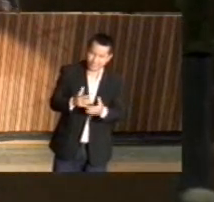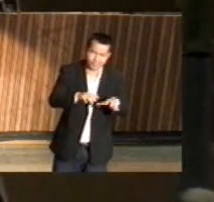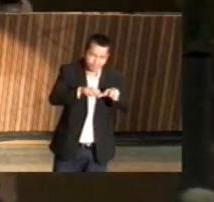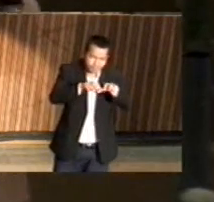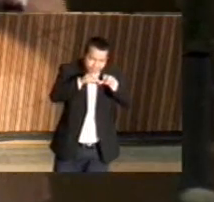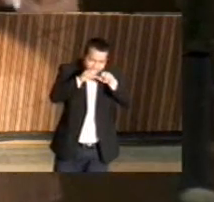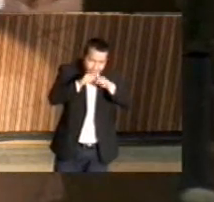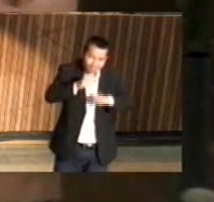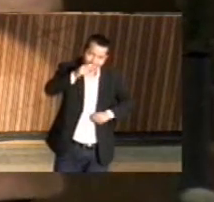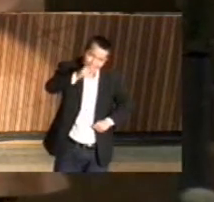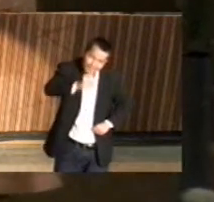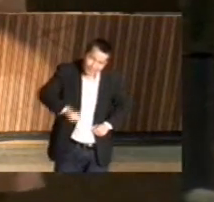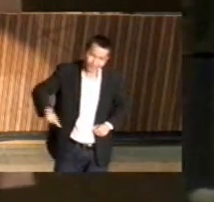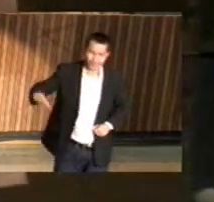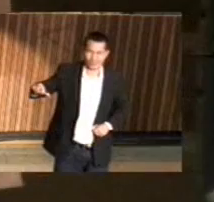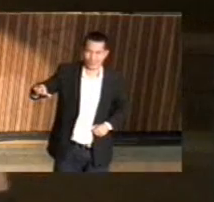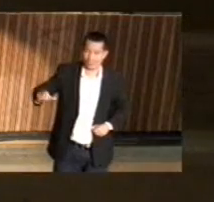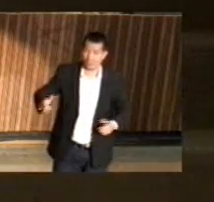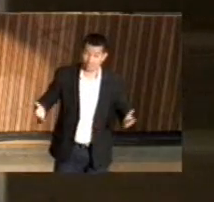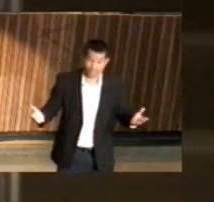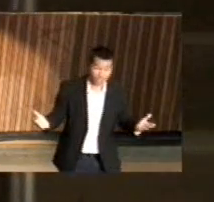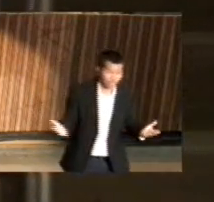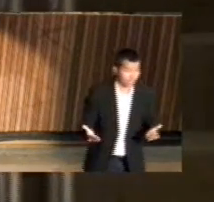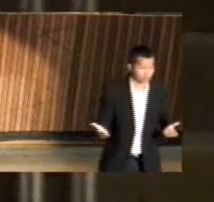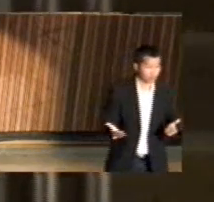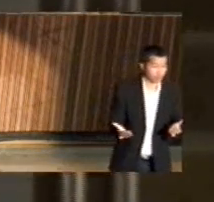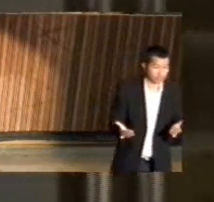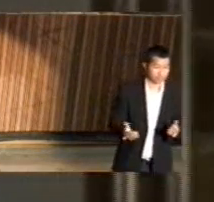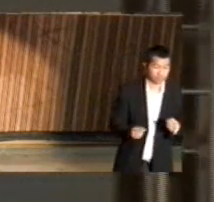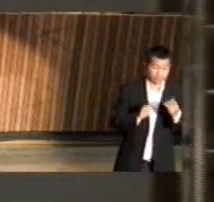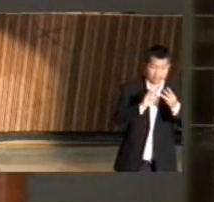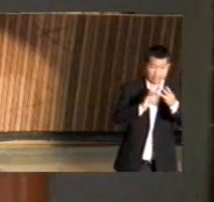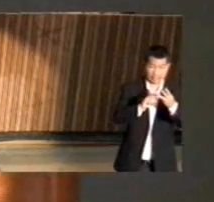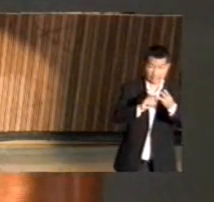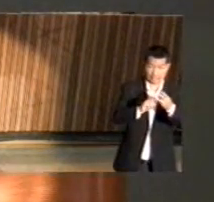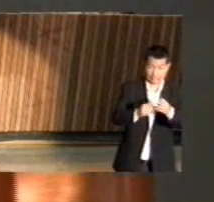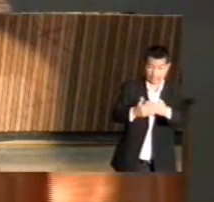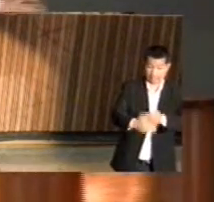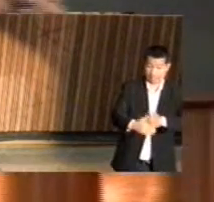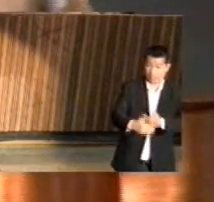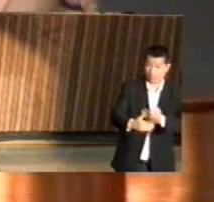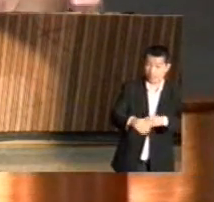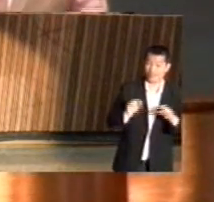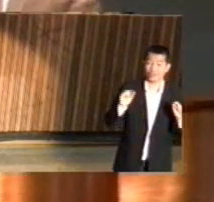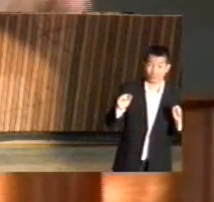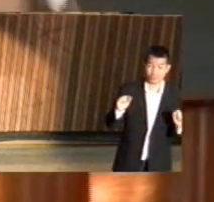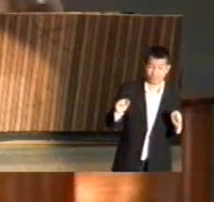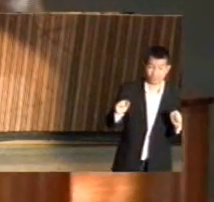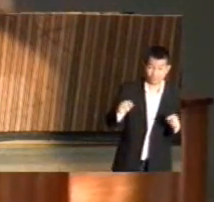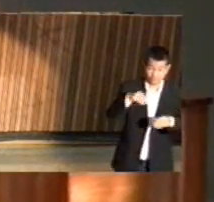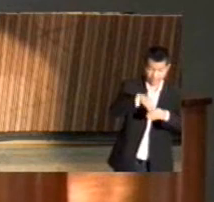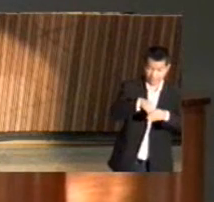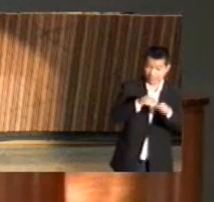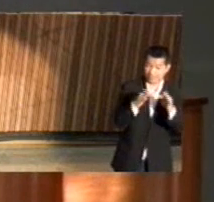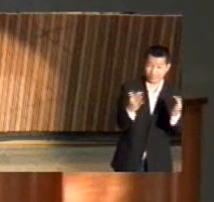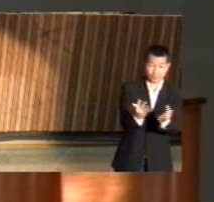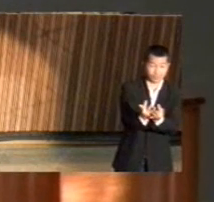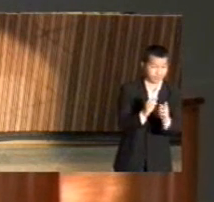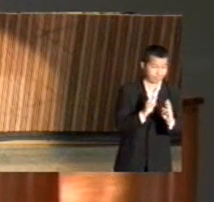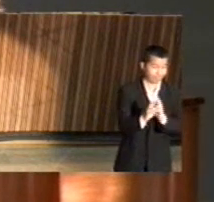casa. E nesse teste, Deus parece que já havia trabalhado o coração de Abraão, e ele vai passar